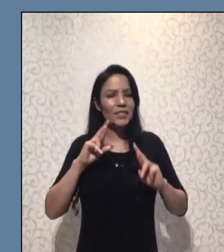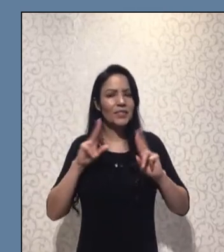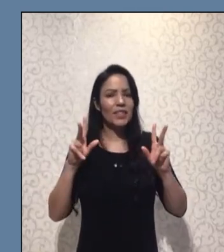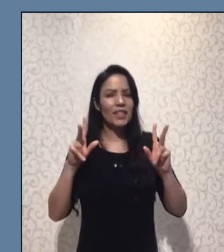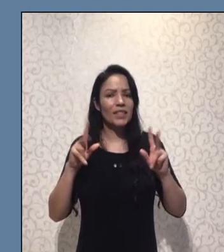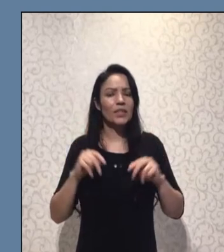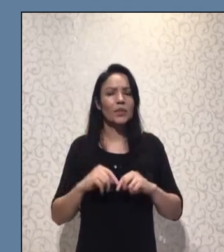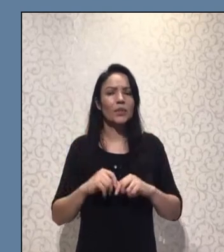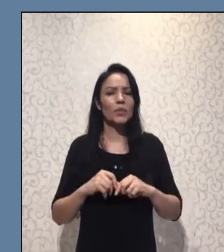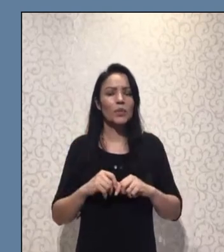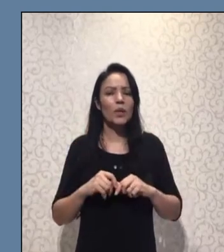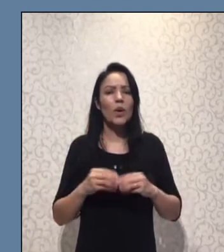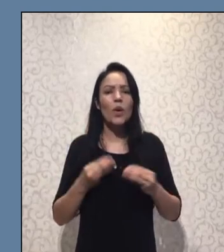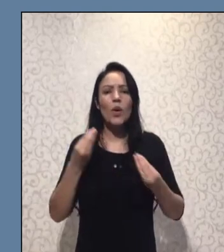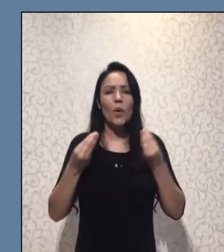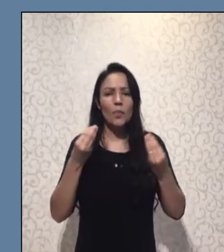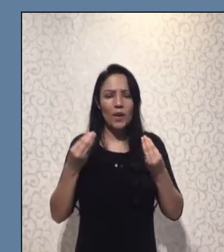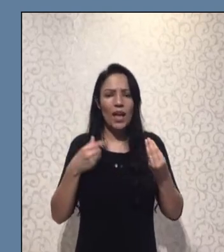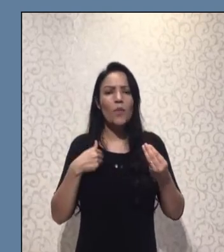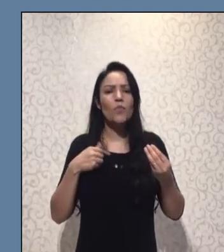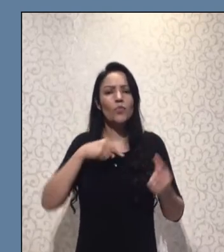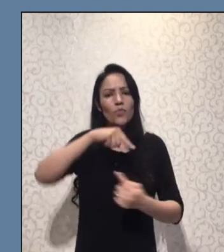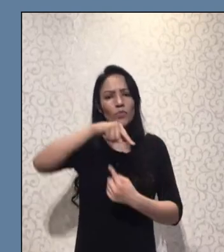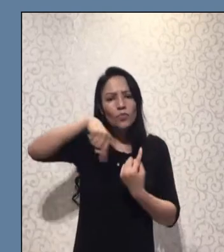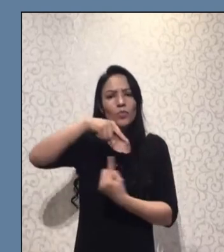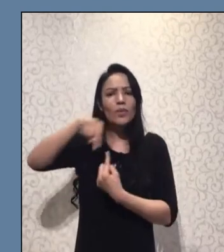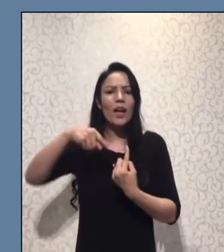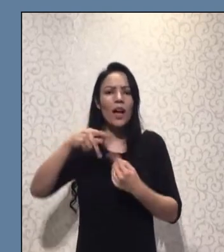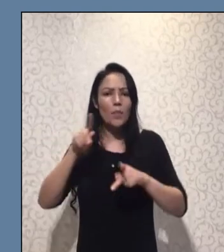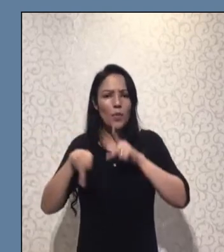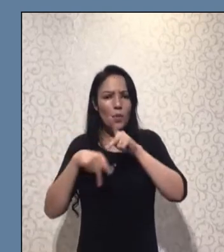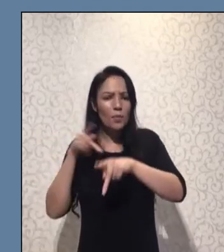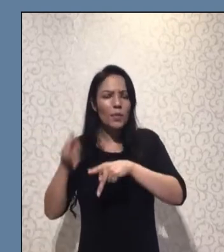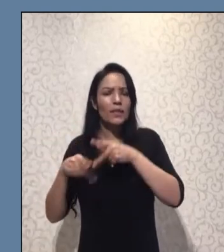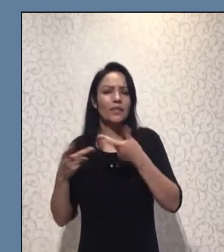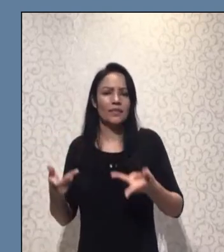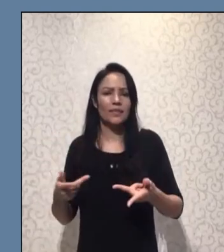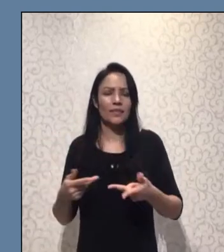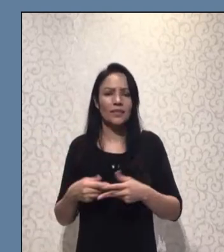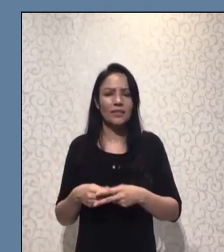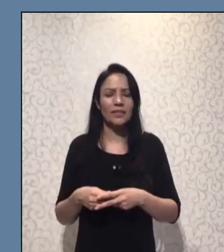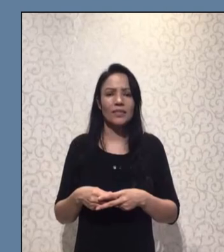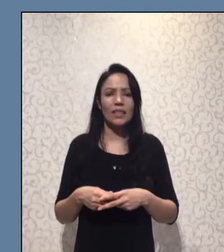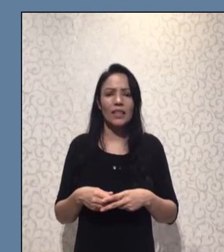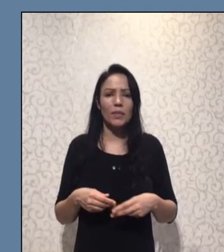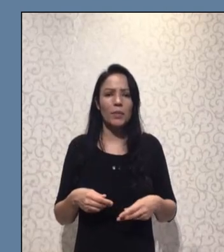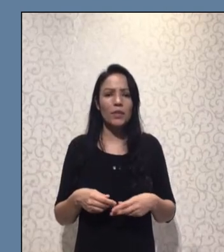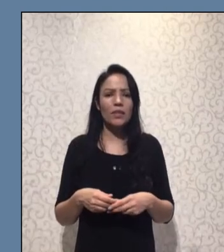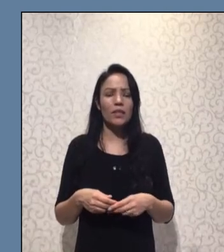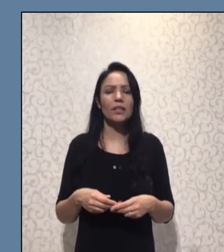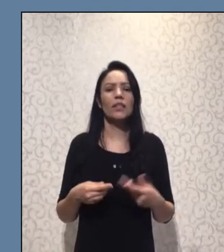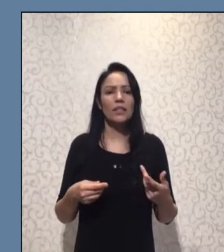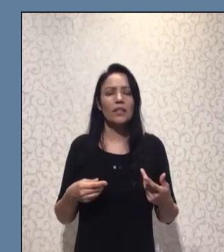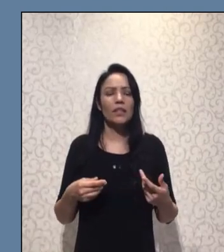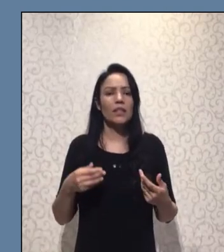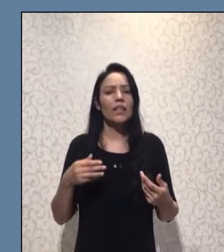me relaciono com um bem público? E está lá, depois de mais de 100 anos, você vai lá, tem flor